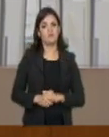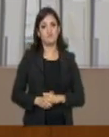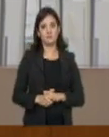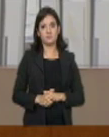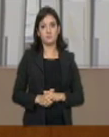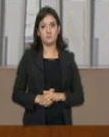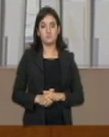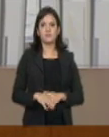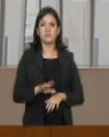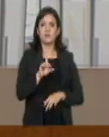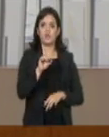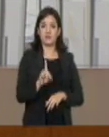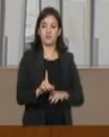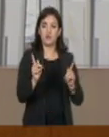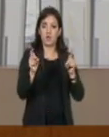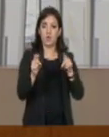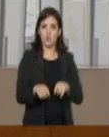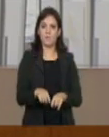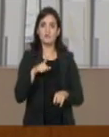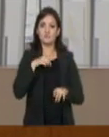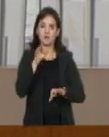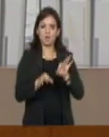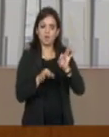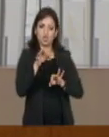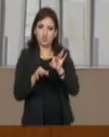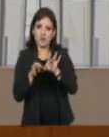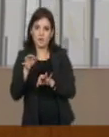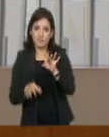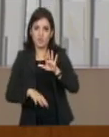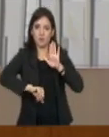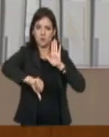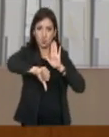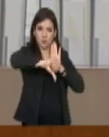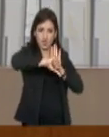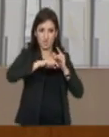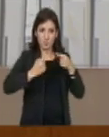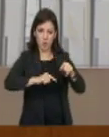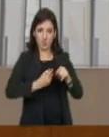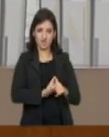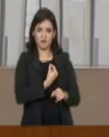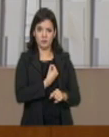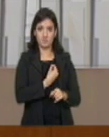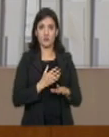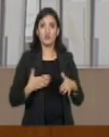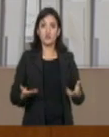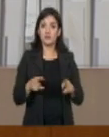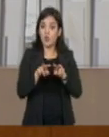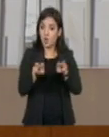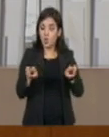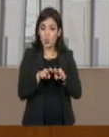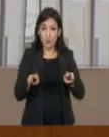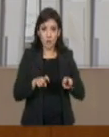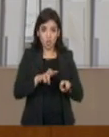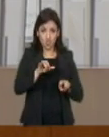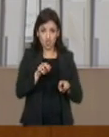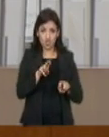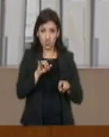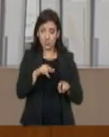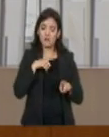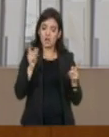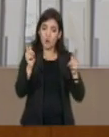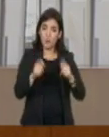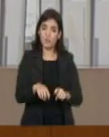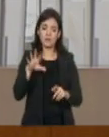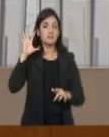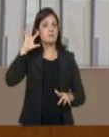d. a competência para o julgamento dos crimes dolosos contra a vida. Ou seja, o júri tem competência para decidir sobre crimes